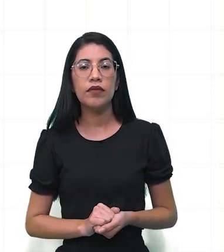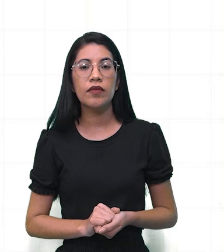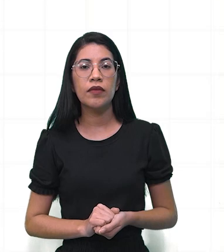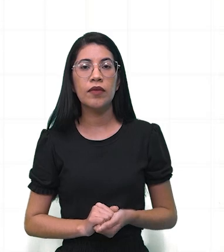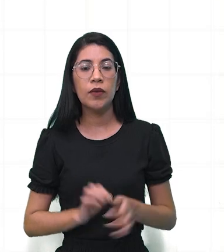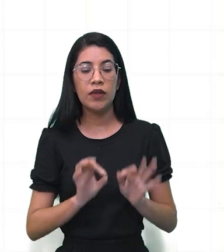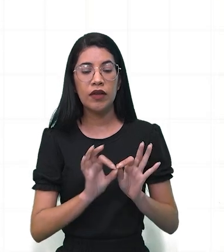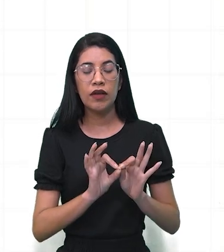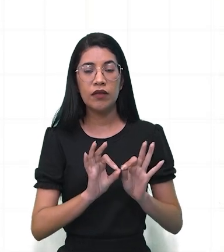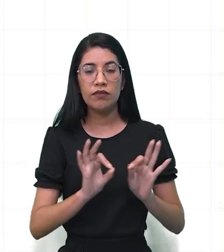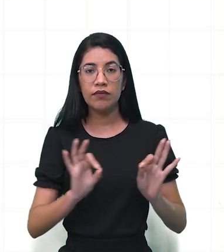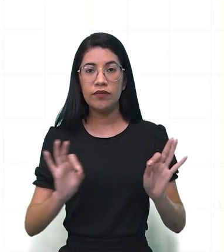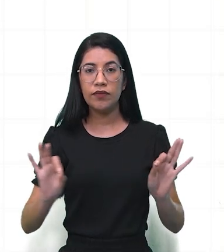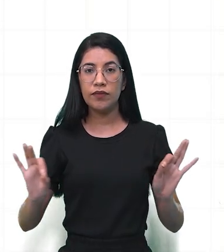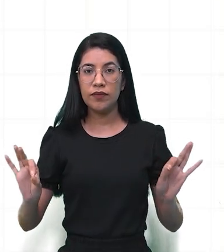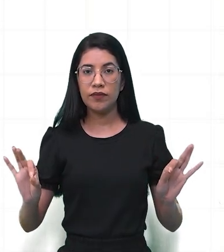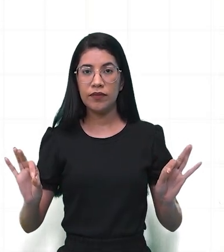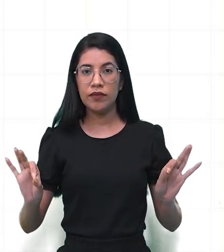a largura,